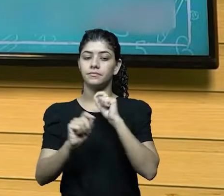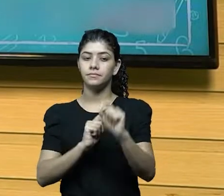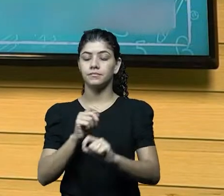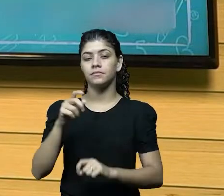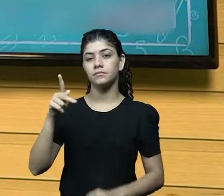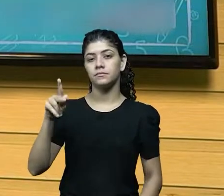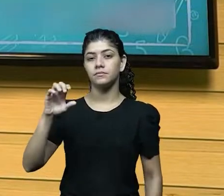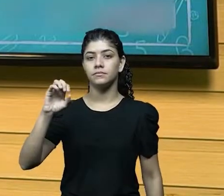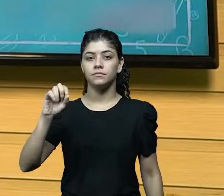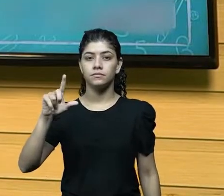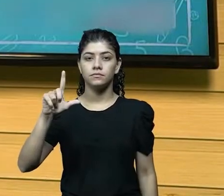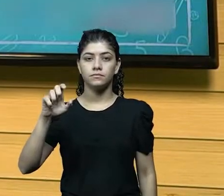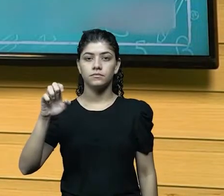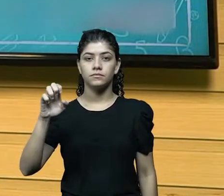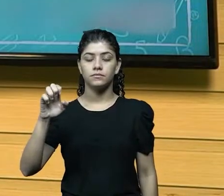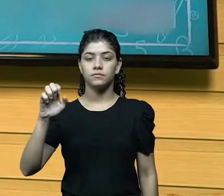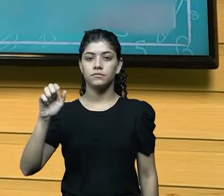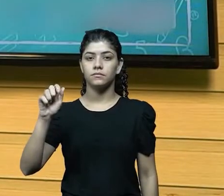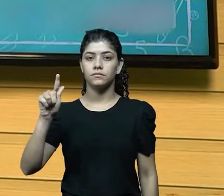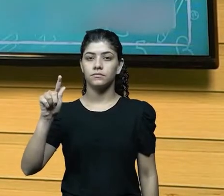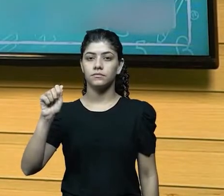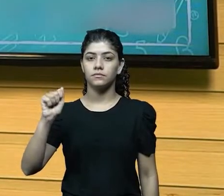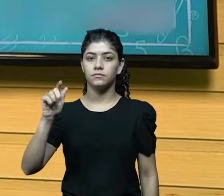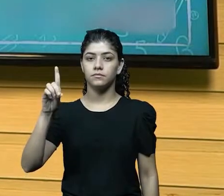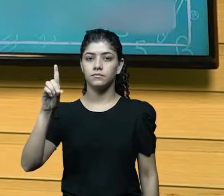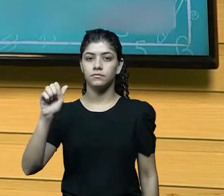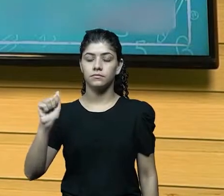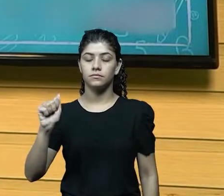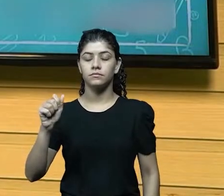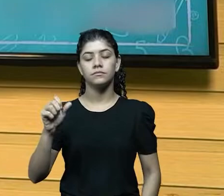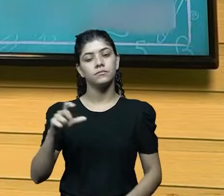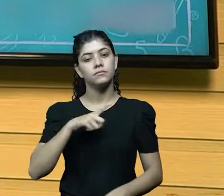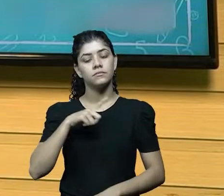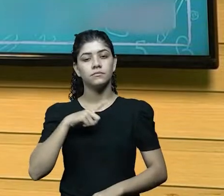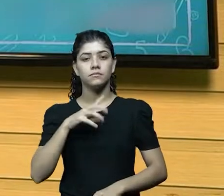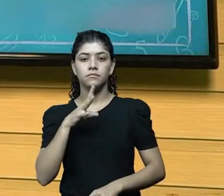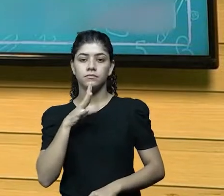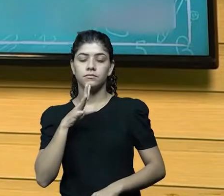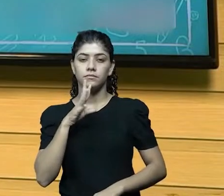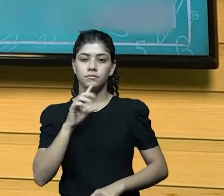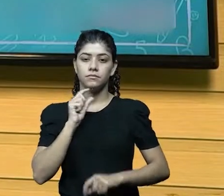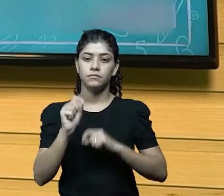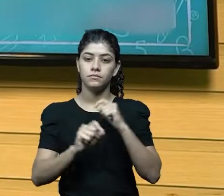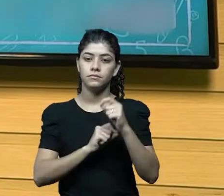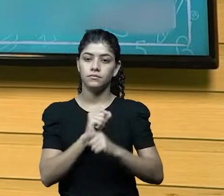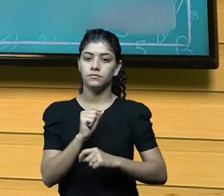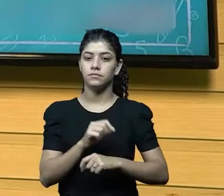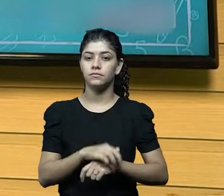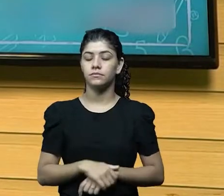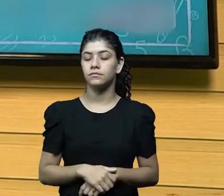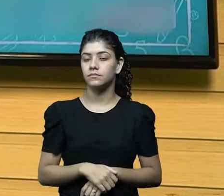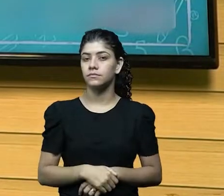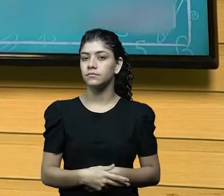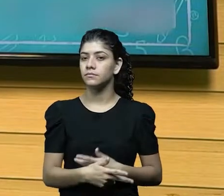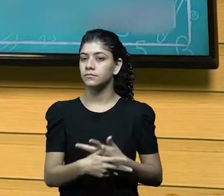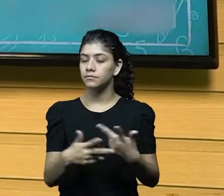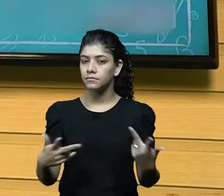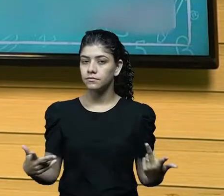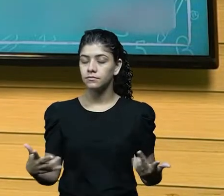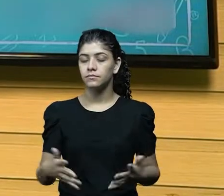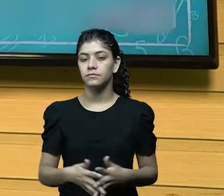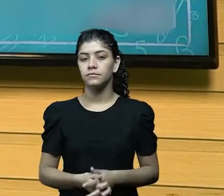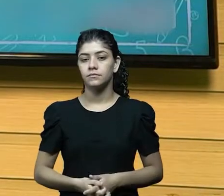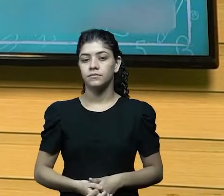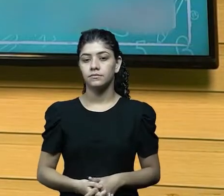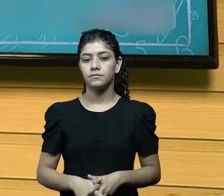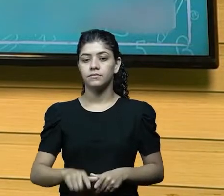polegadas. Se você já tiver contado, já tiver conhecido, já tiver visto uma régua dessa, ela